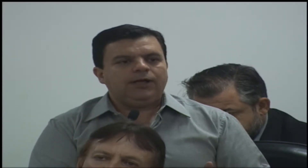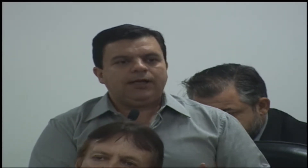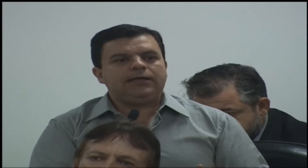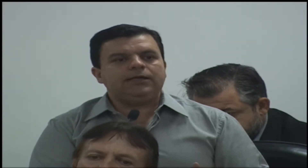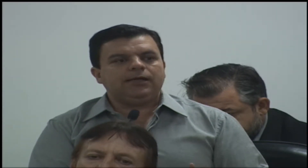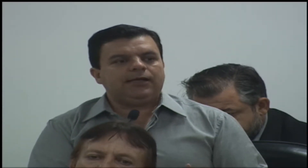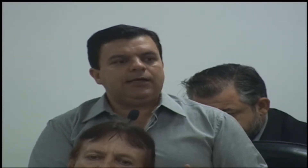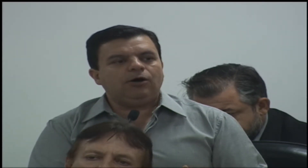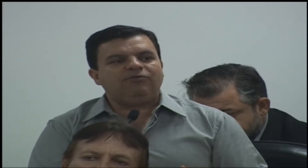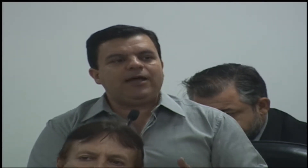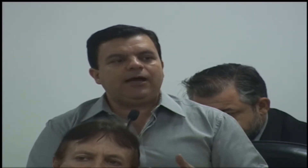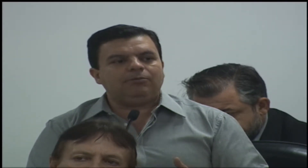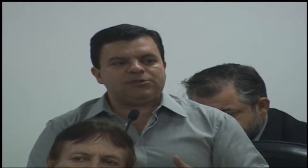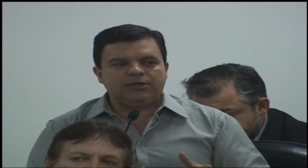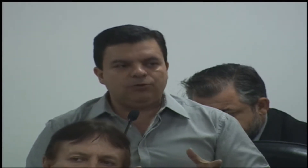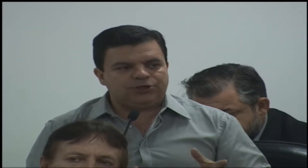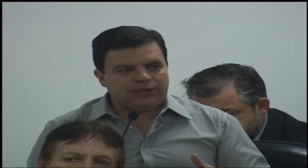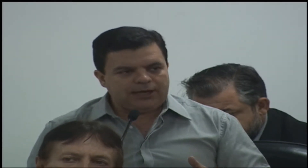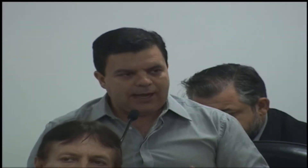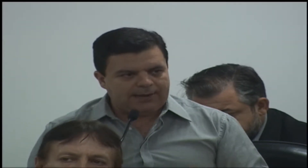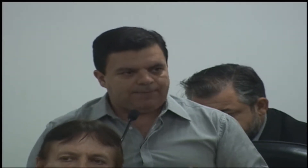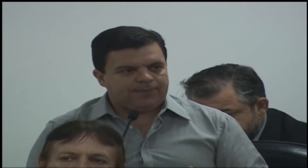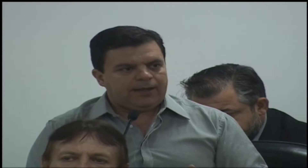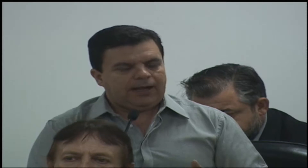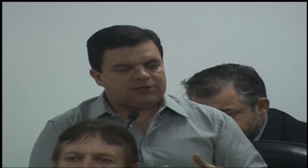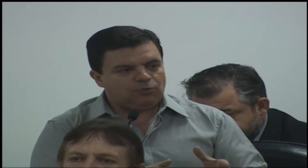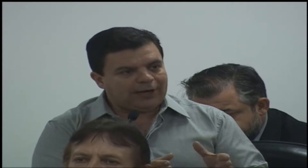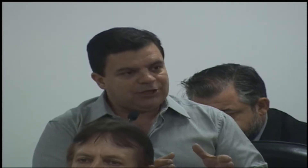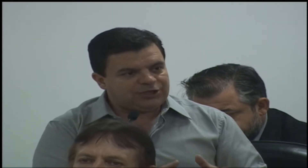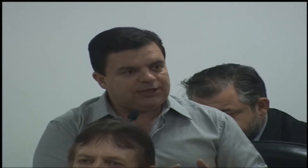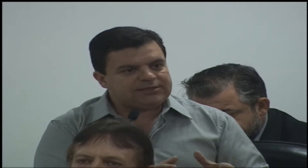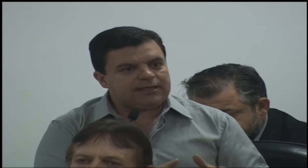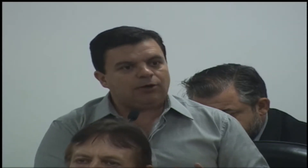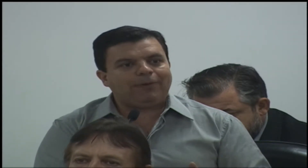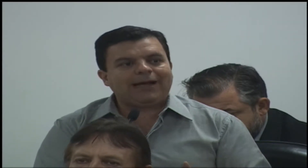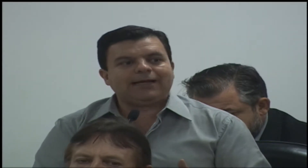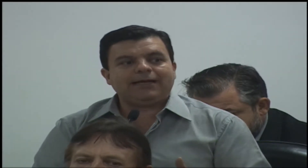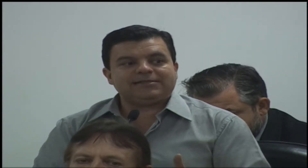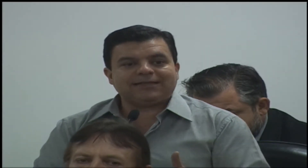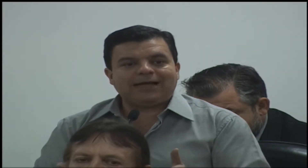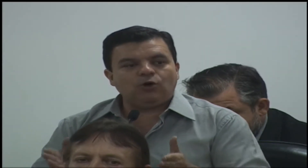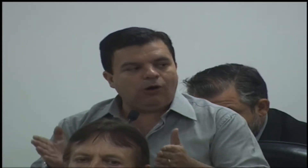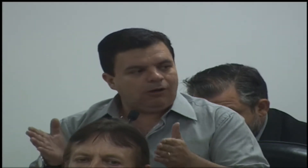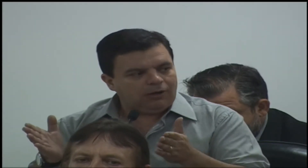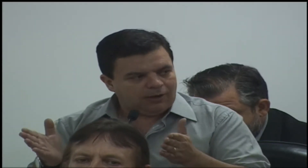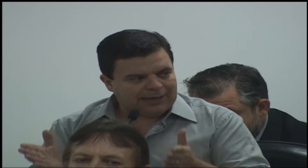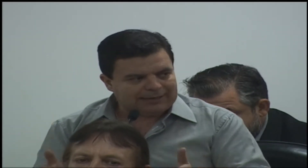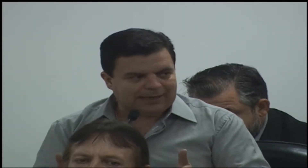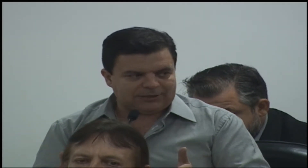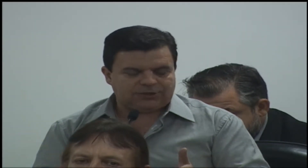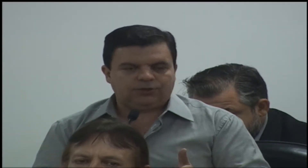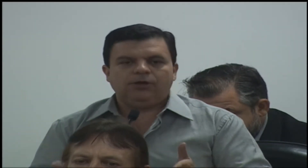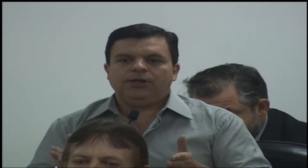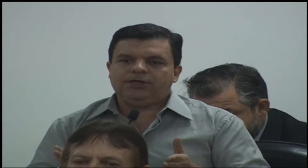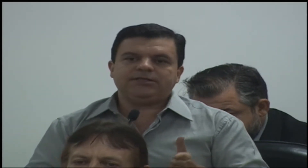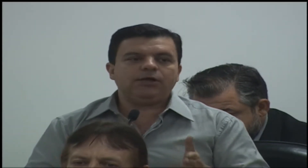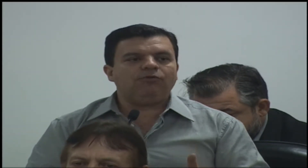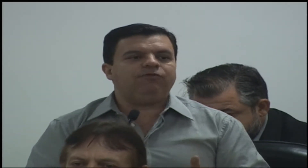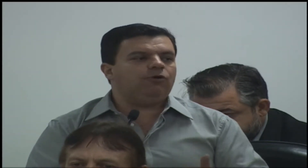nós vamos proporcionar para as pessoas que vieram aqui reclamar, ver se elas estão no cadastro ou